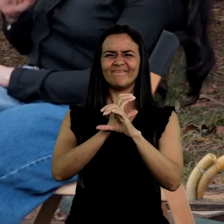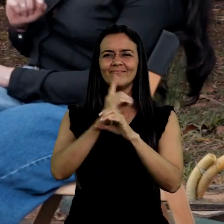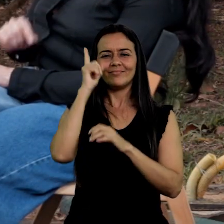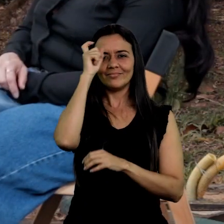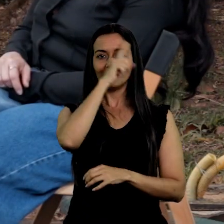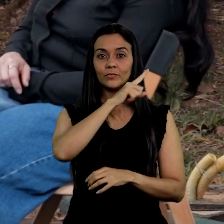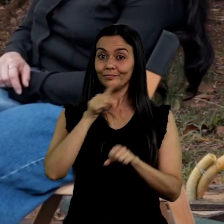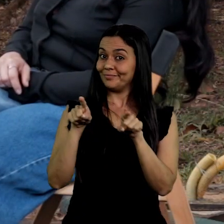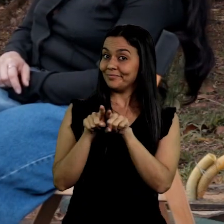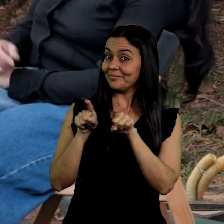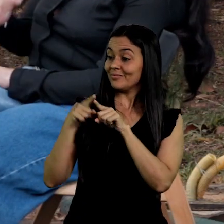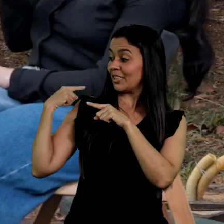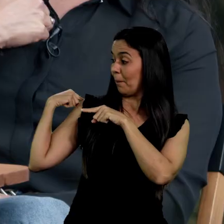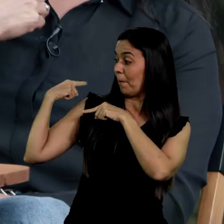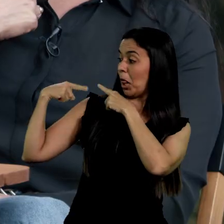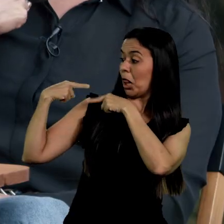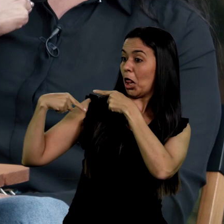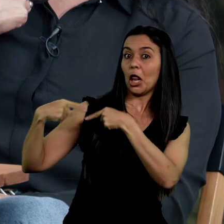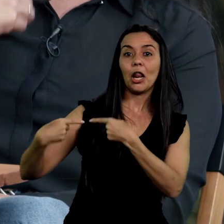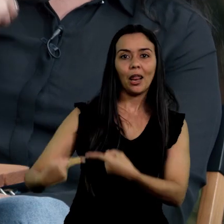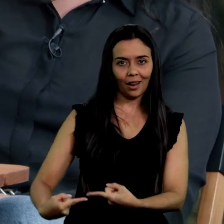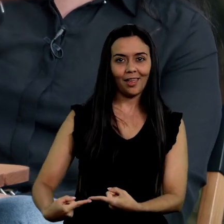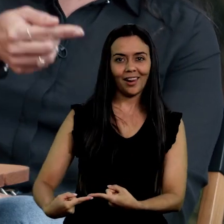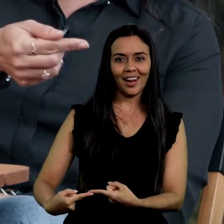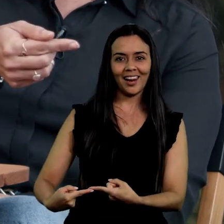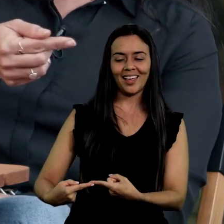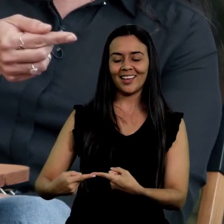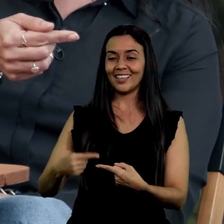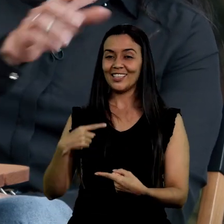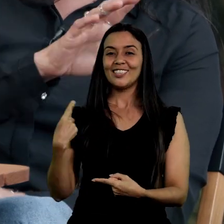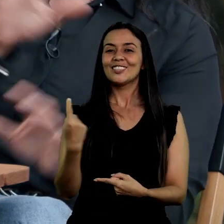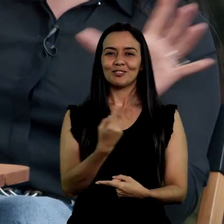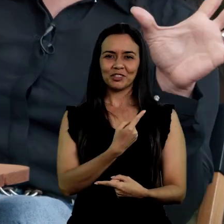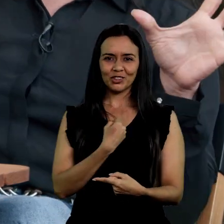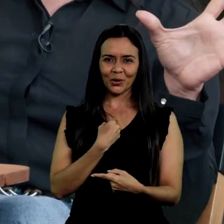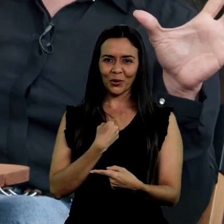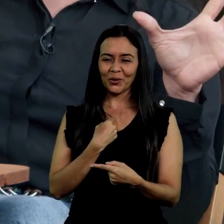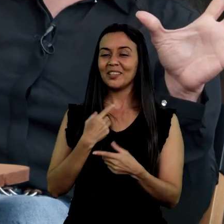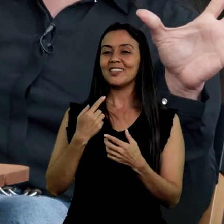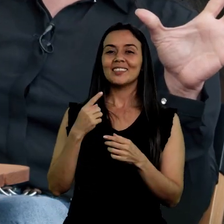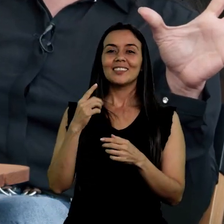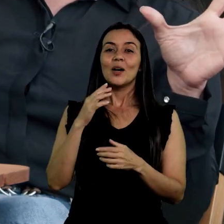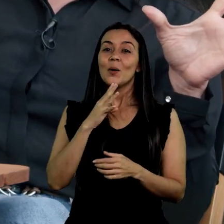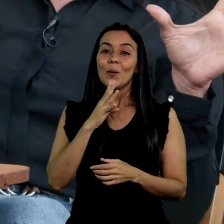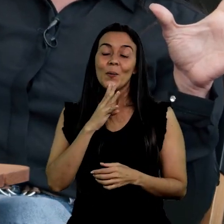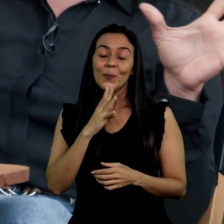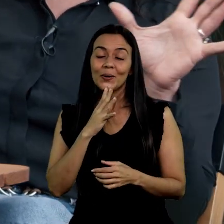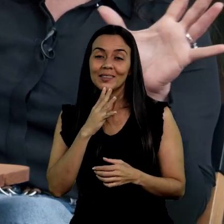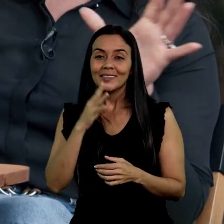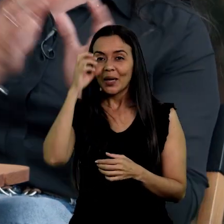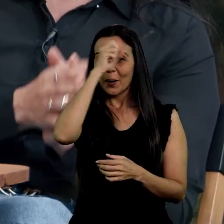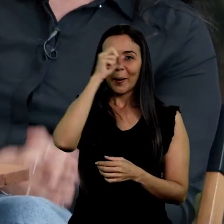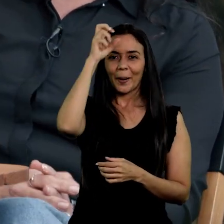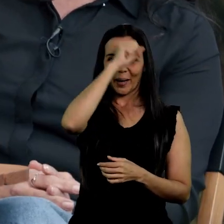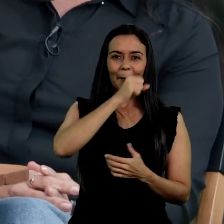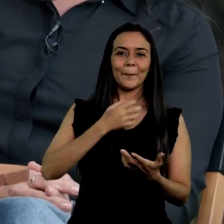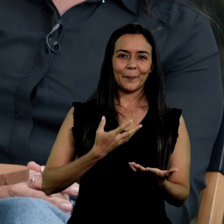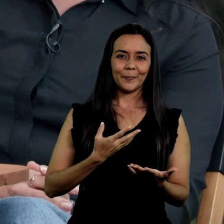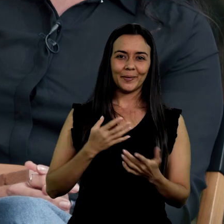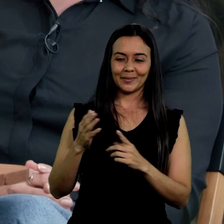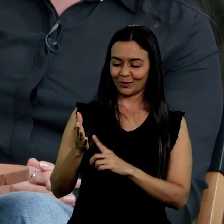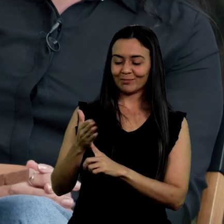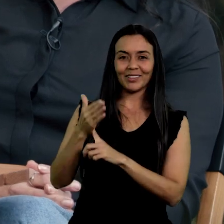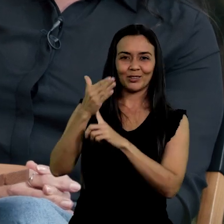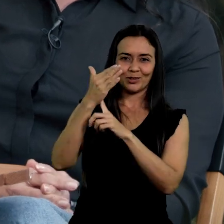para gerações, né? Ah, a gente sim, que é sim. imigrante da era digital é outra história, né? Eu acho que assim, adolescente